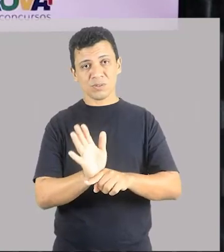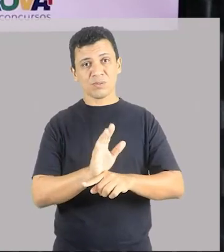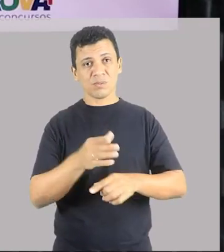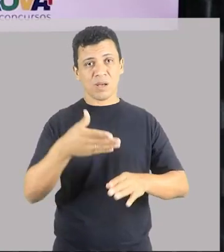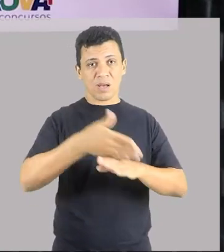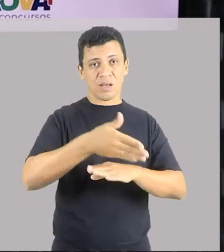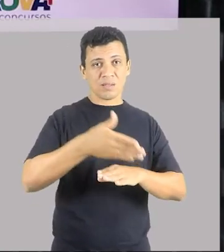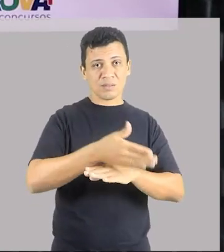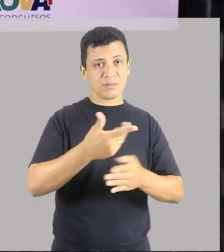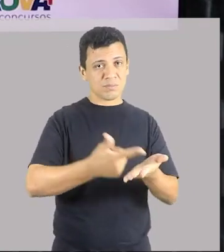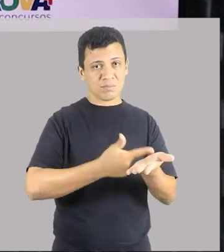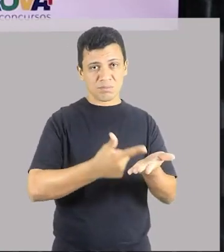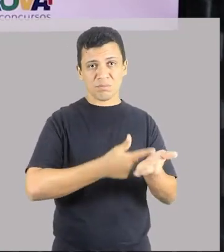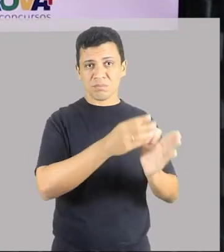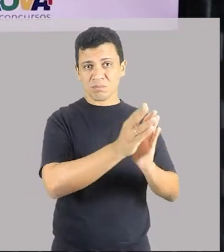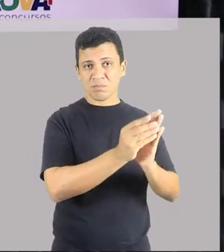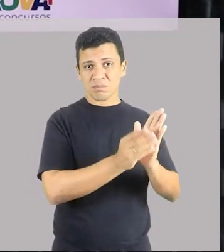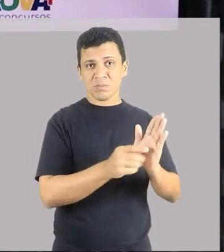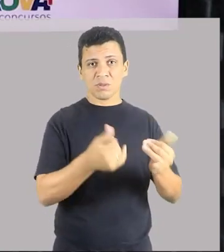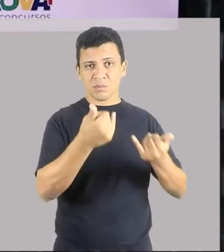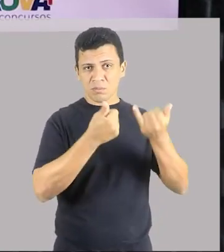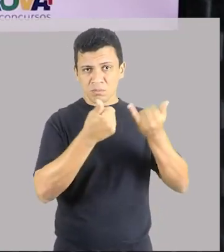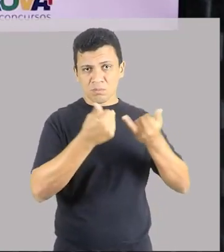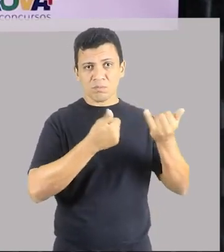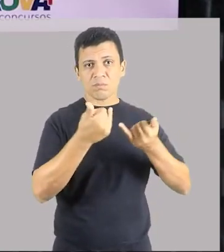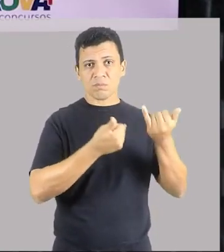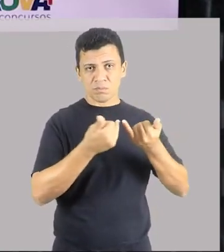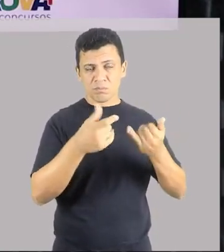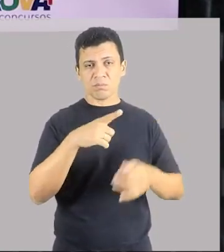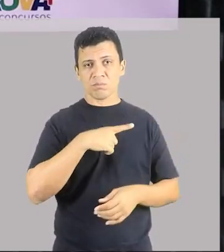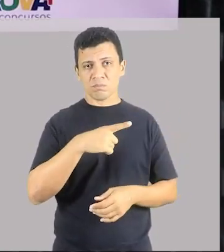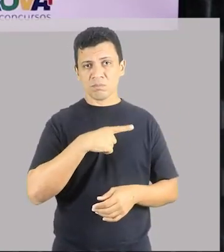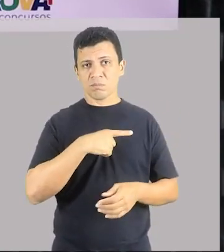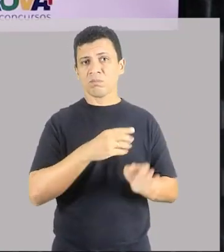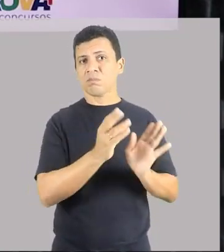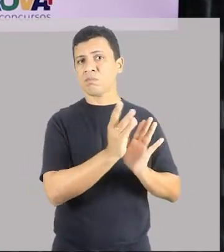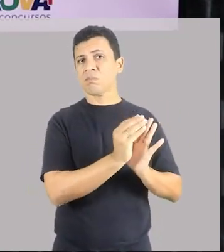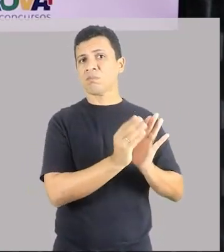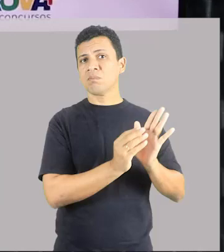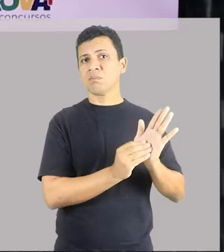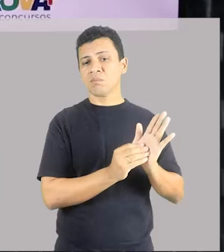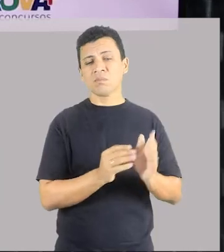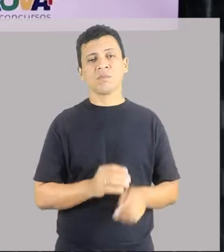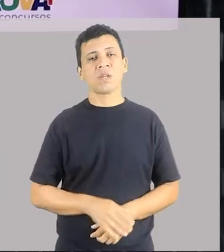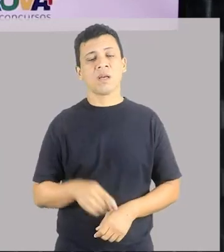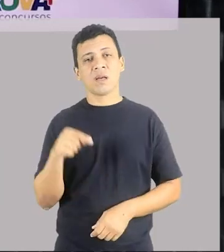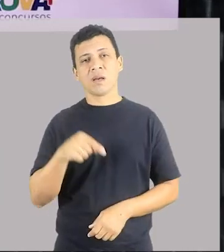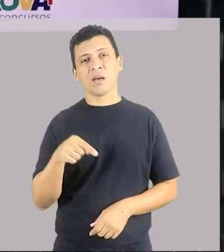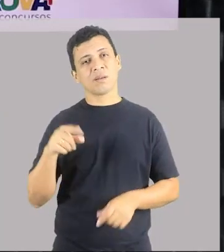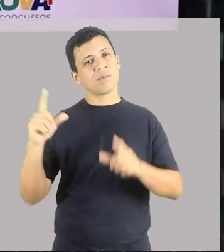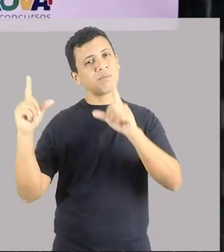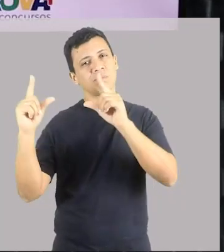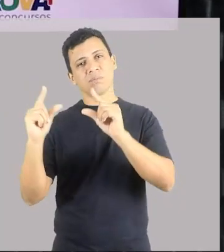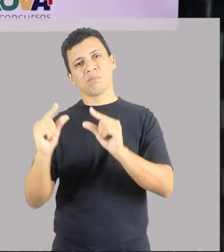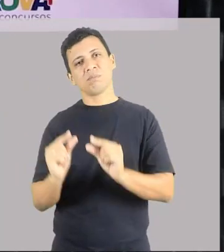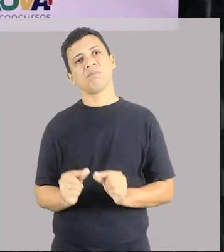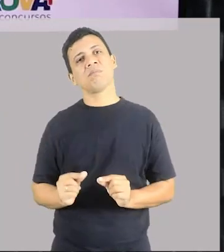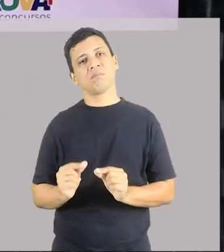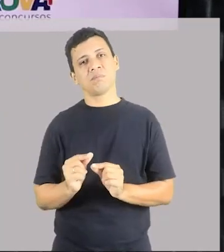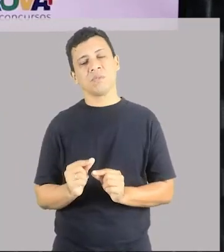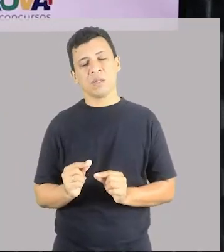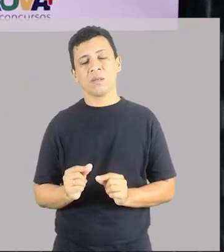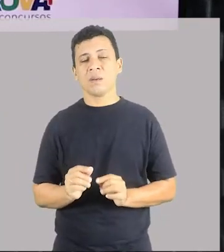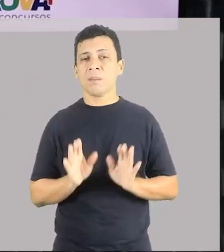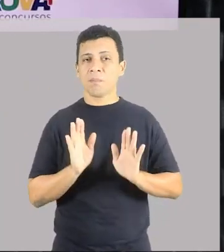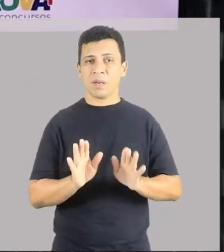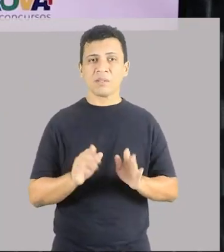acessem o material para que vocês tenham mais informações sobre esse conteúdo Aqui nós fizemos só uma síntese uma apanhada geral